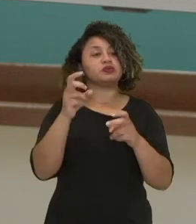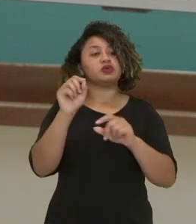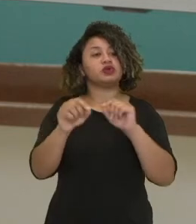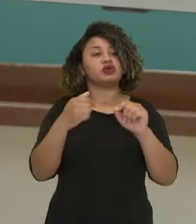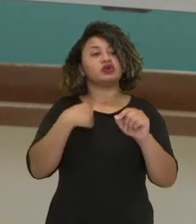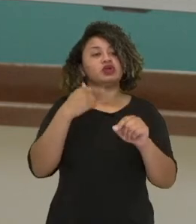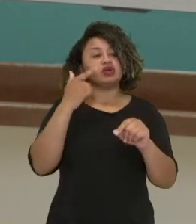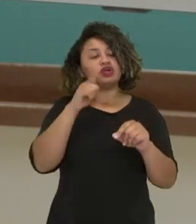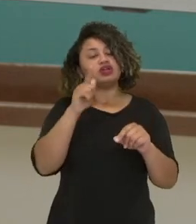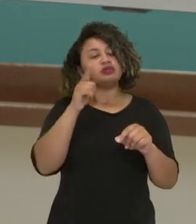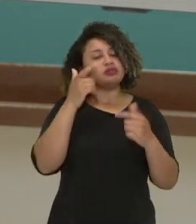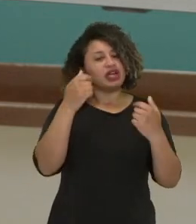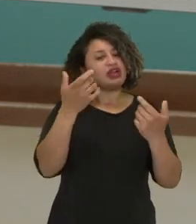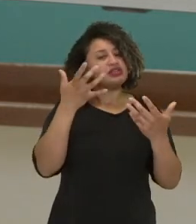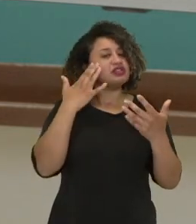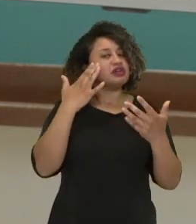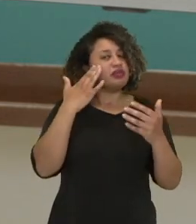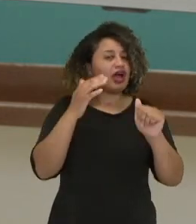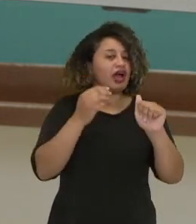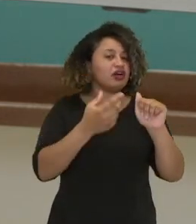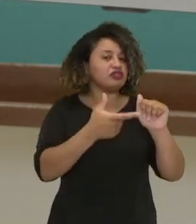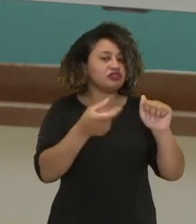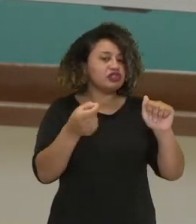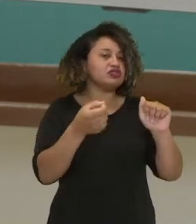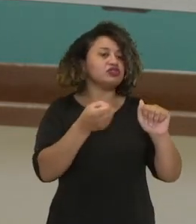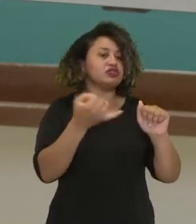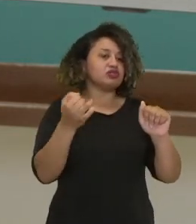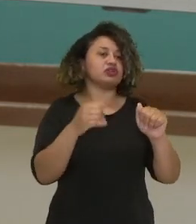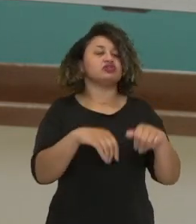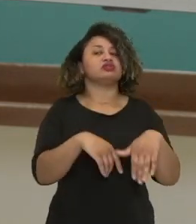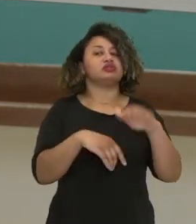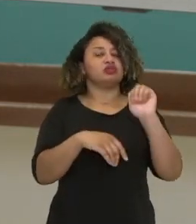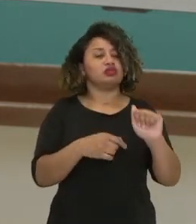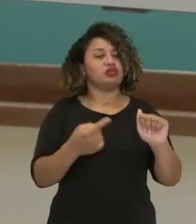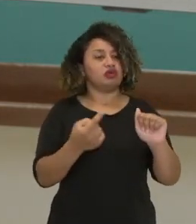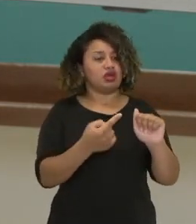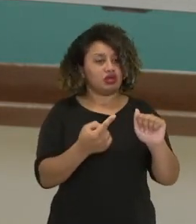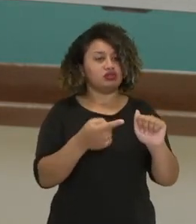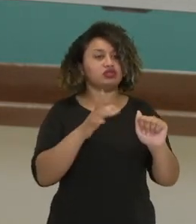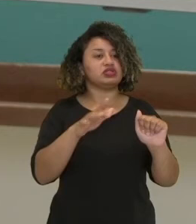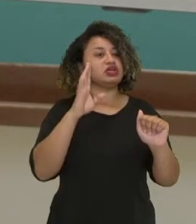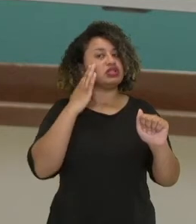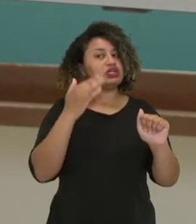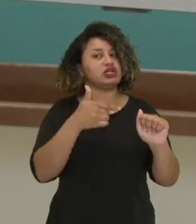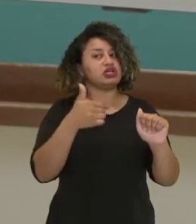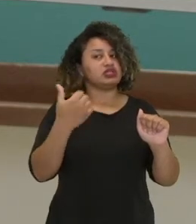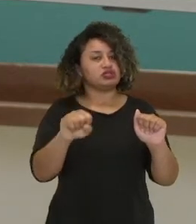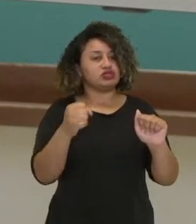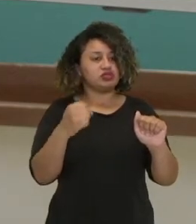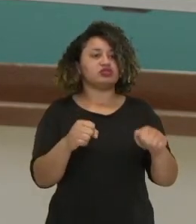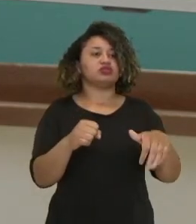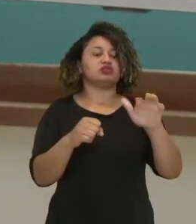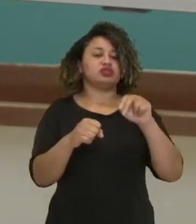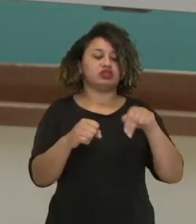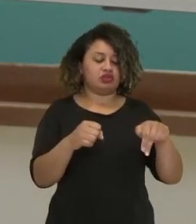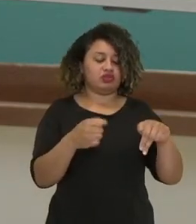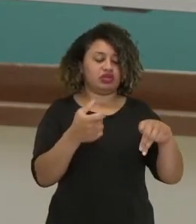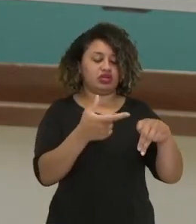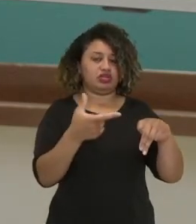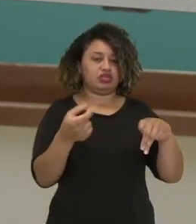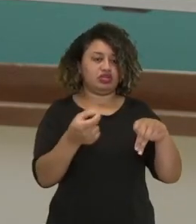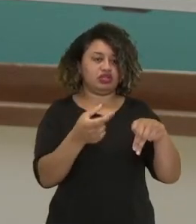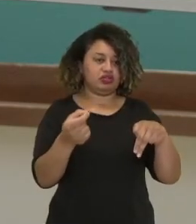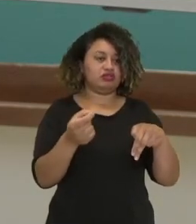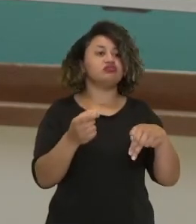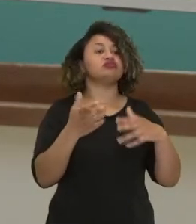meu A20, o A1 é 18 e o número de termos é 20. Conhecemos a razão que é 3. A fórmula está